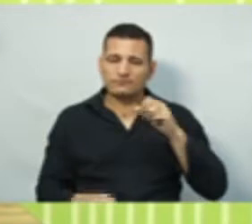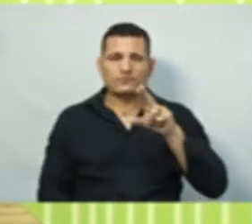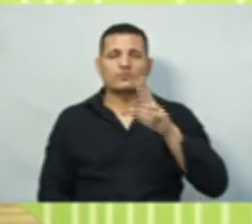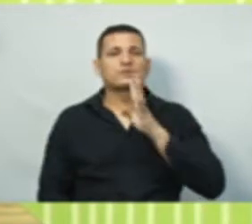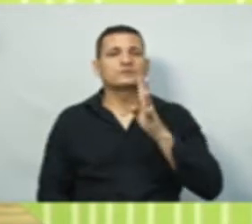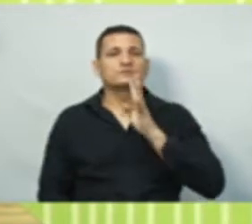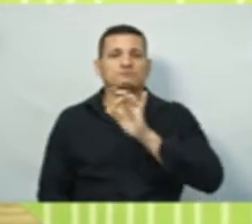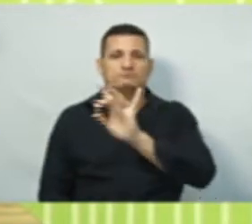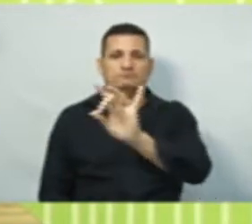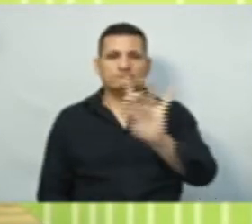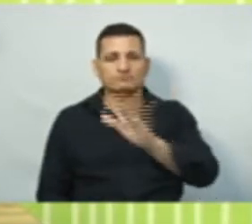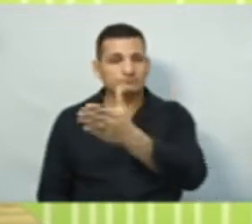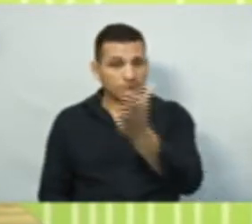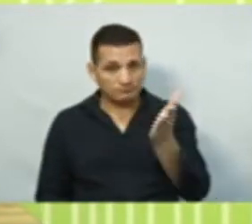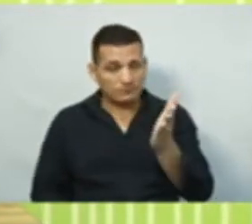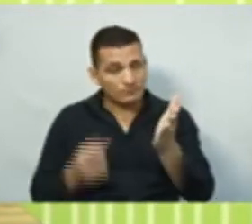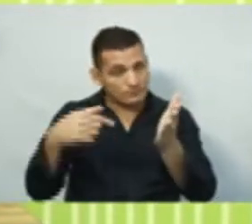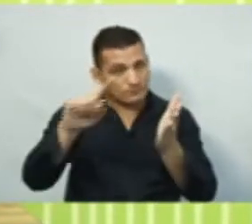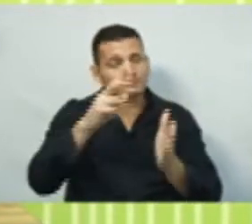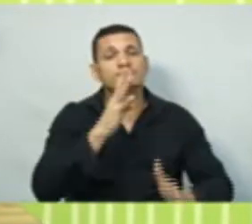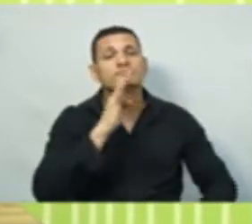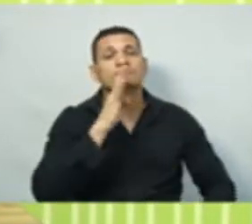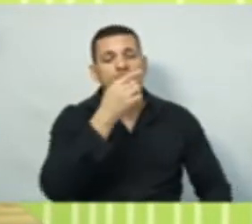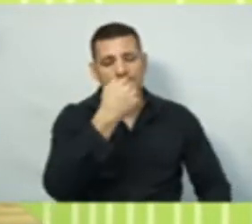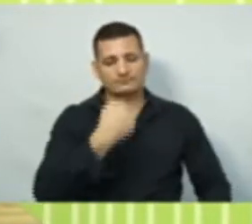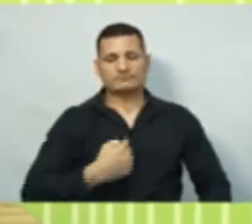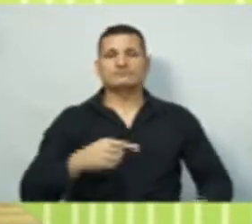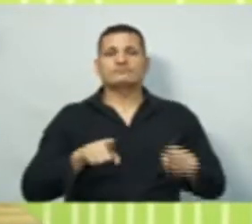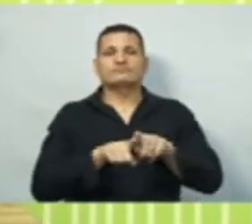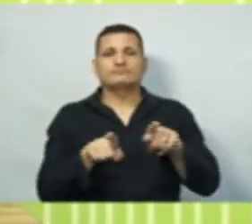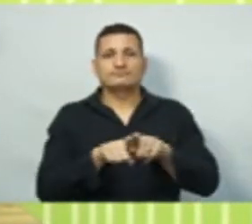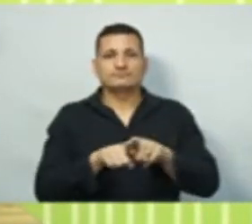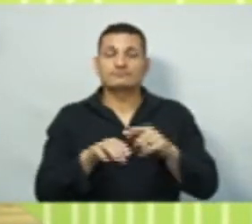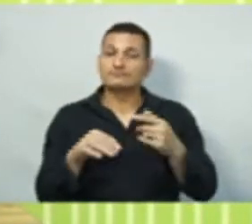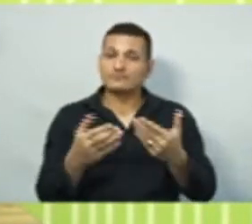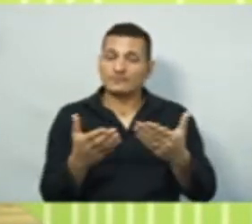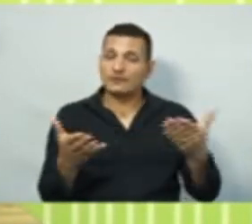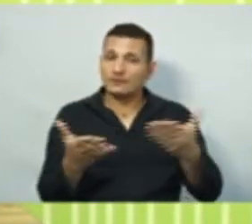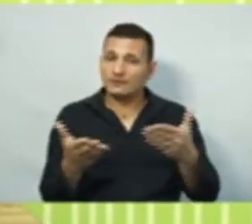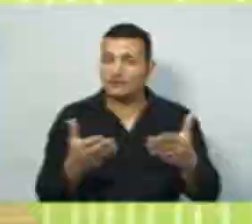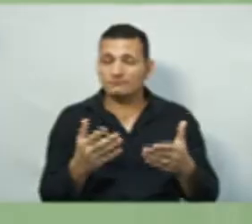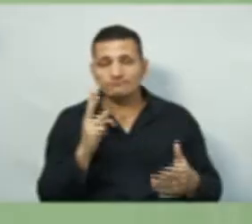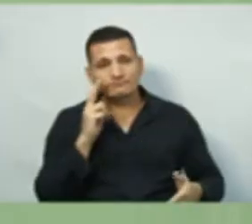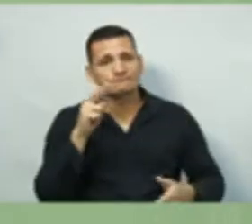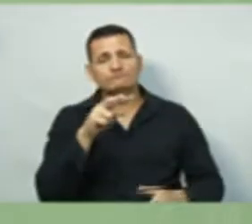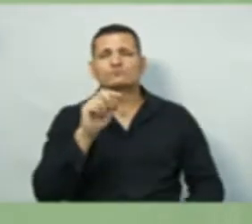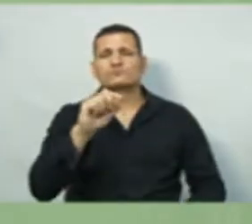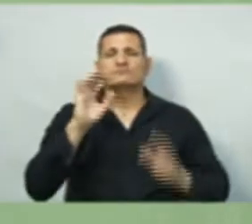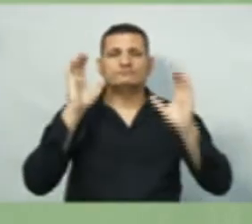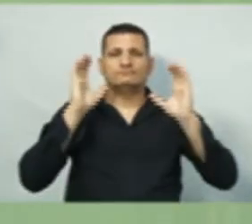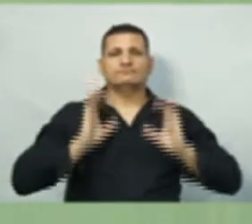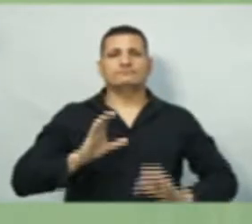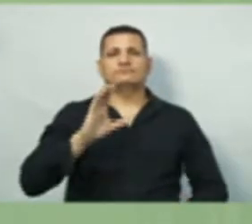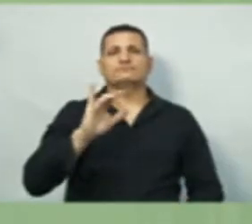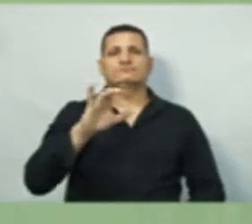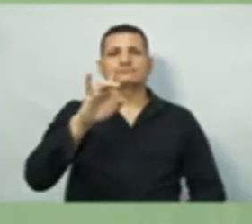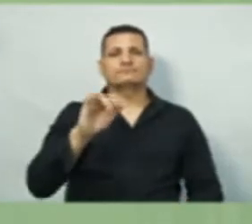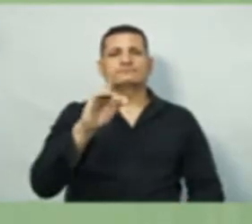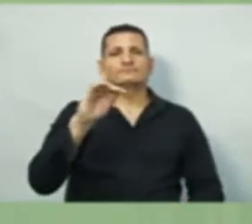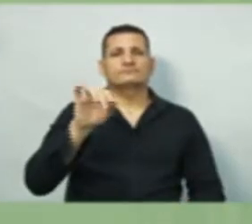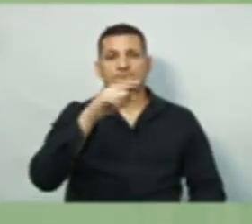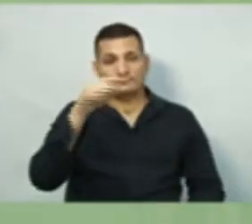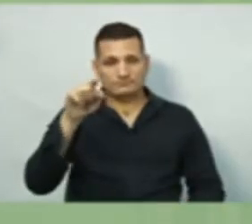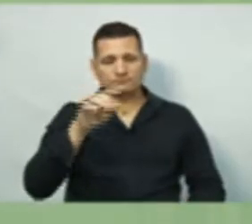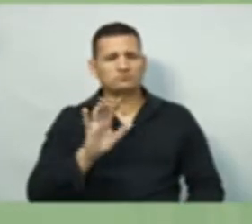um de vocês. E vocês vão me conhecer de perto também. Então vamos conhecer agora o que é ser cidadão. É